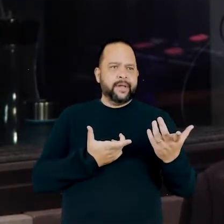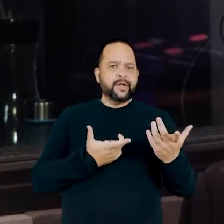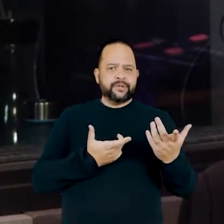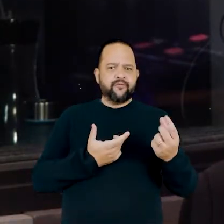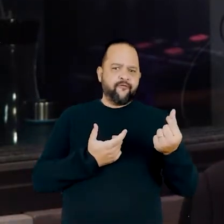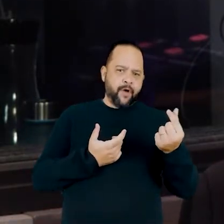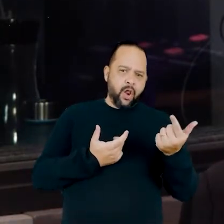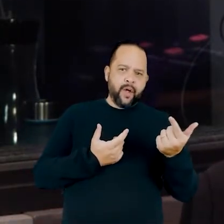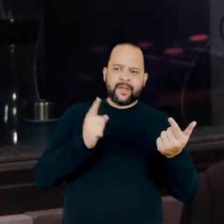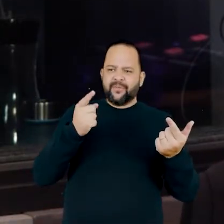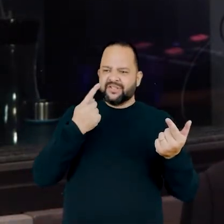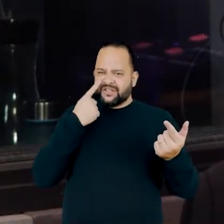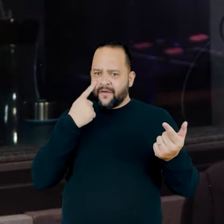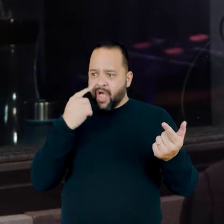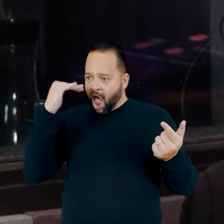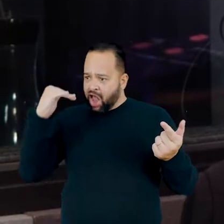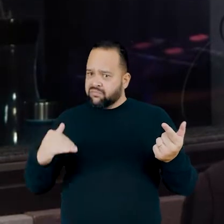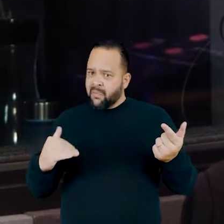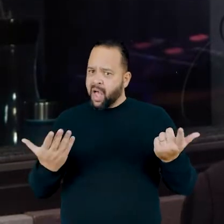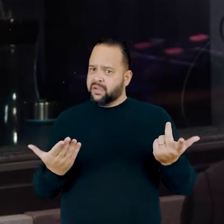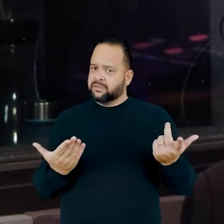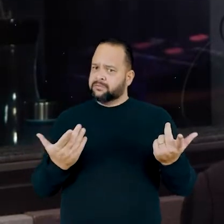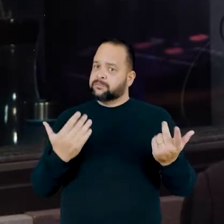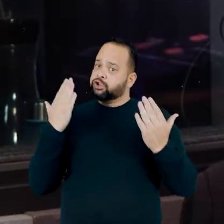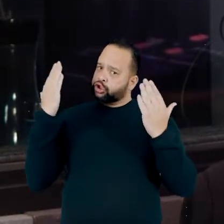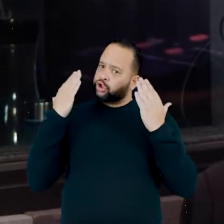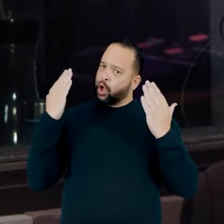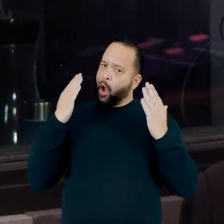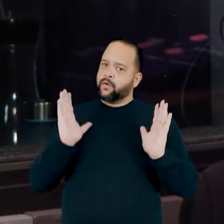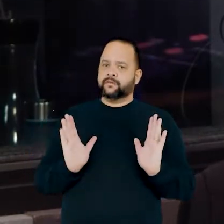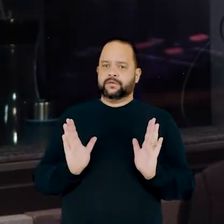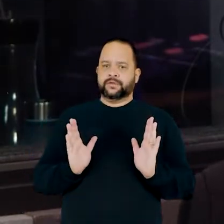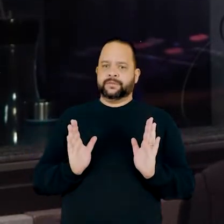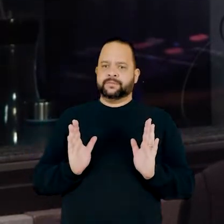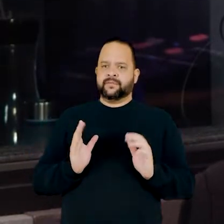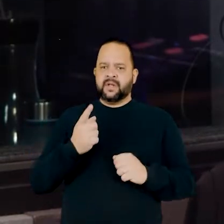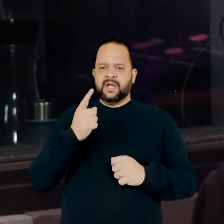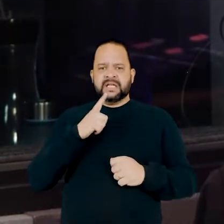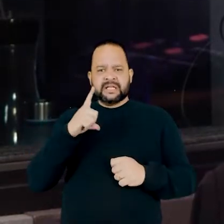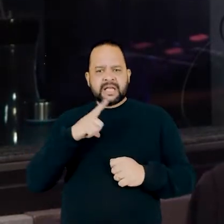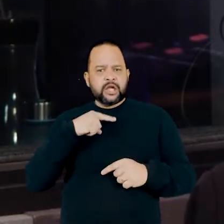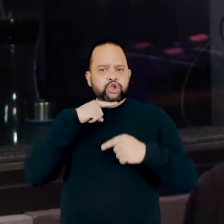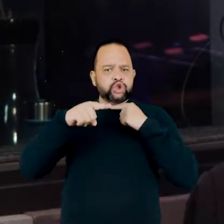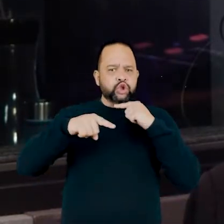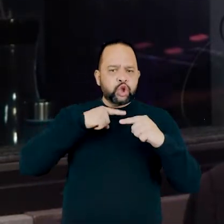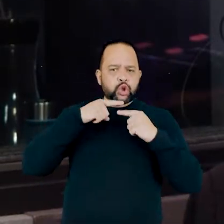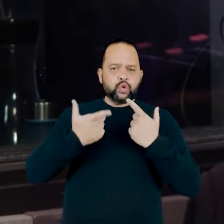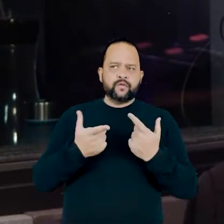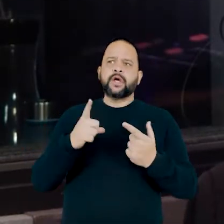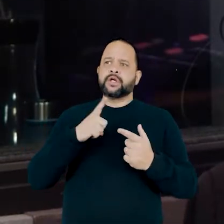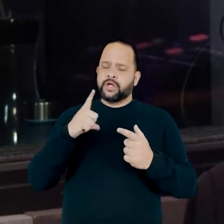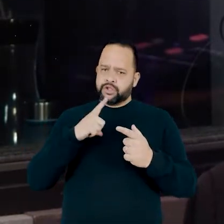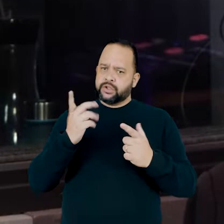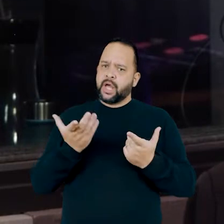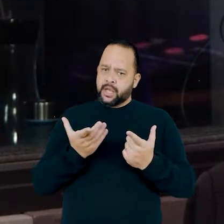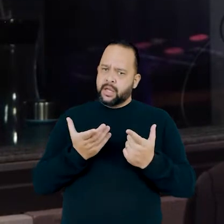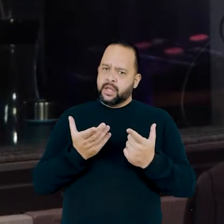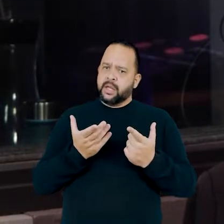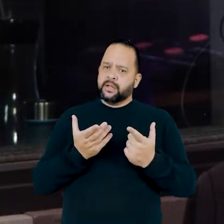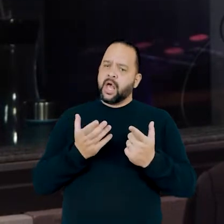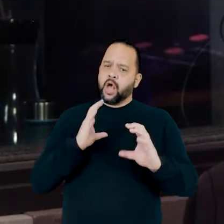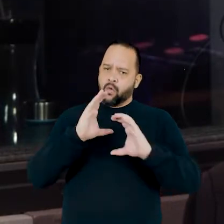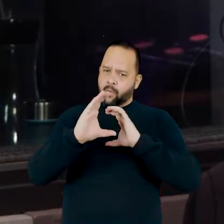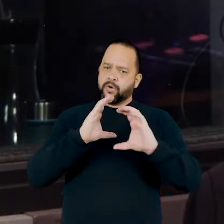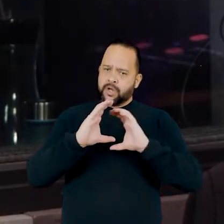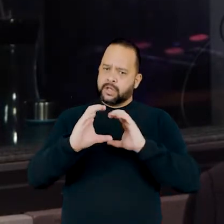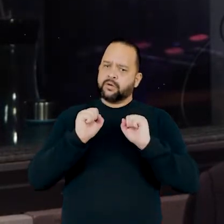30, menos, né? Por exemplo, desconfia, né? Surgiu dúvida, a gente tem o canal de suporte, né?